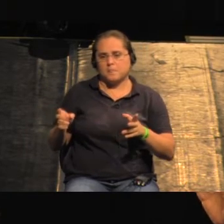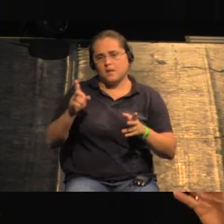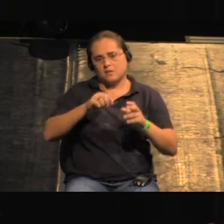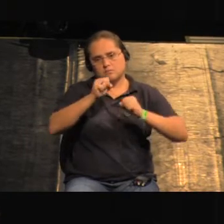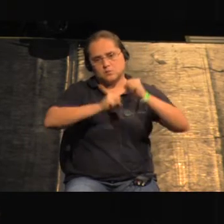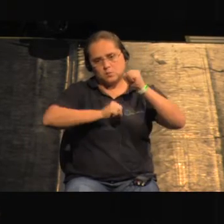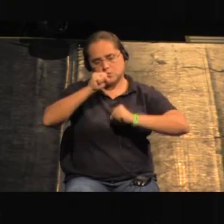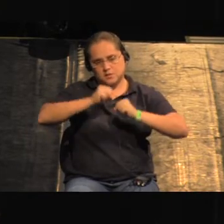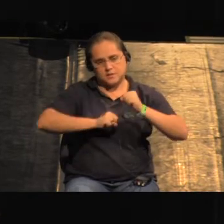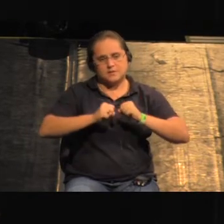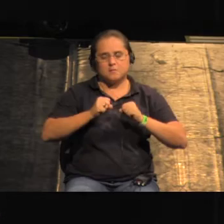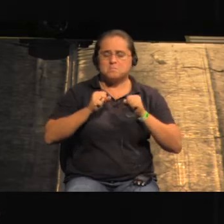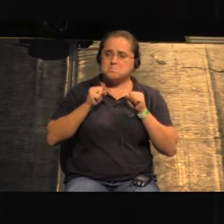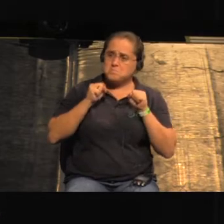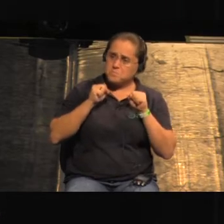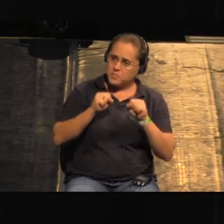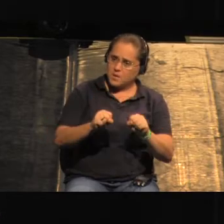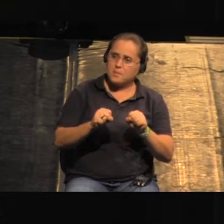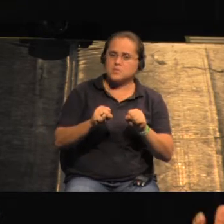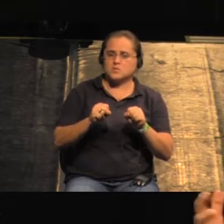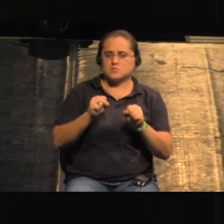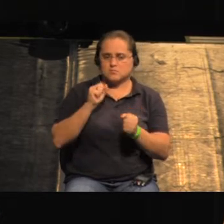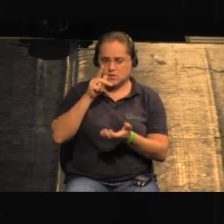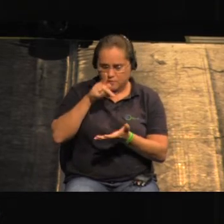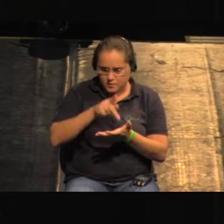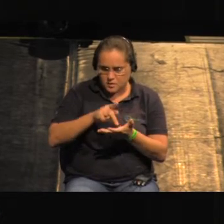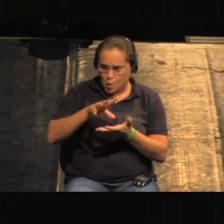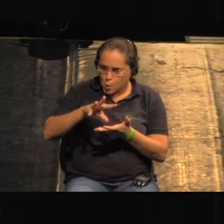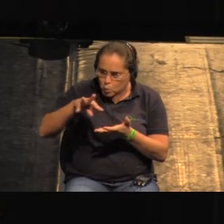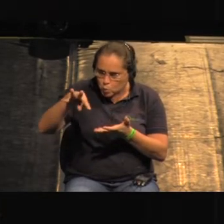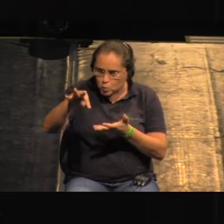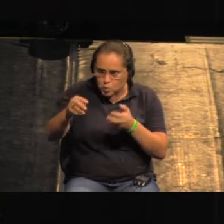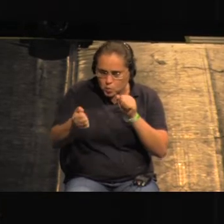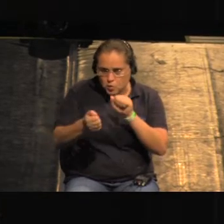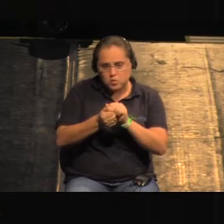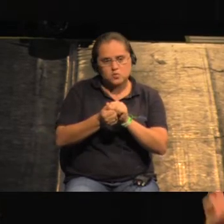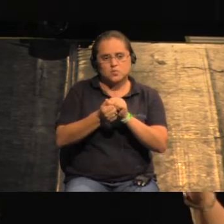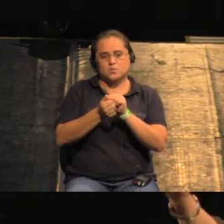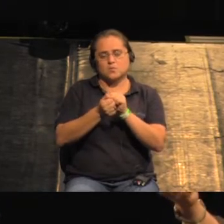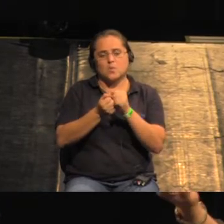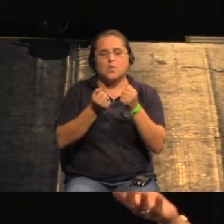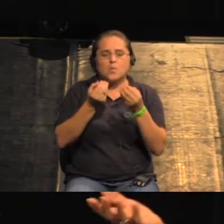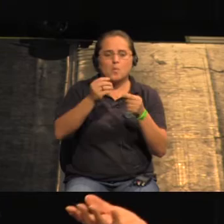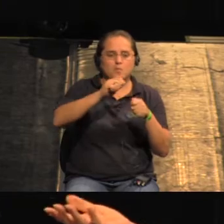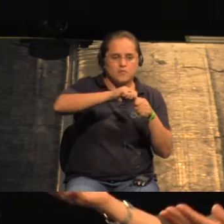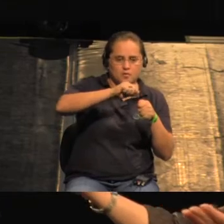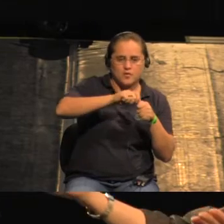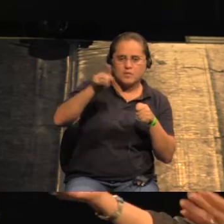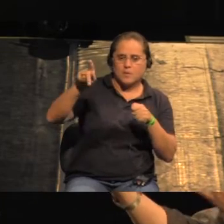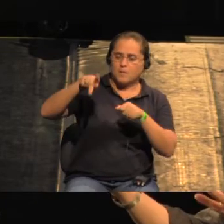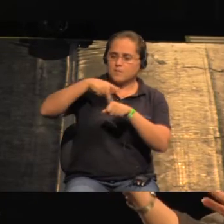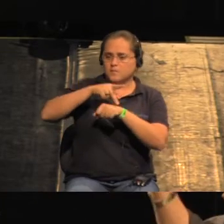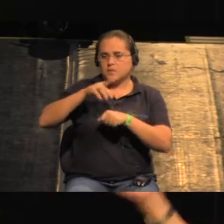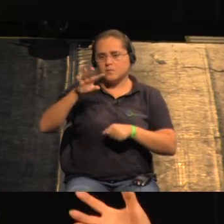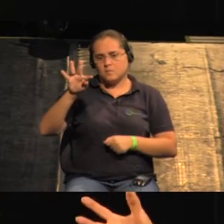e industrial? É possível realmente colocar tudo junto, como foi feito